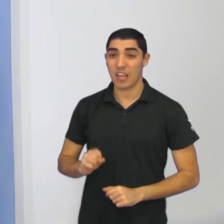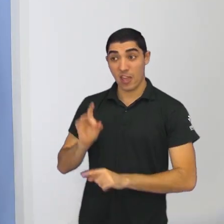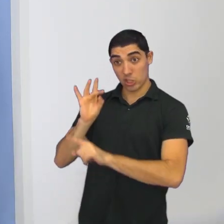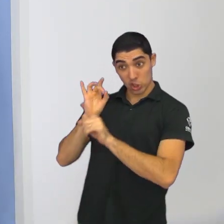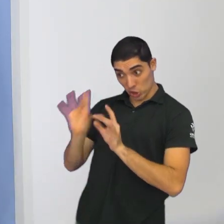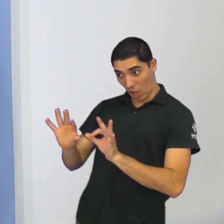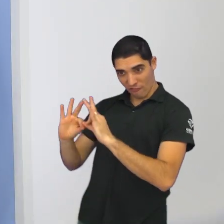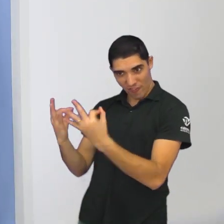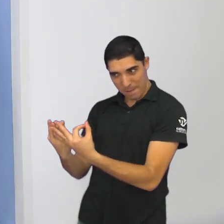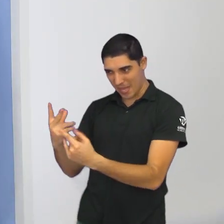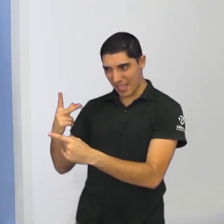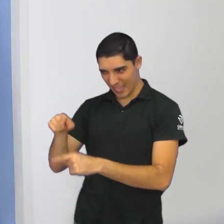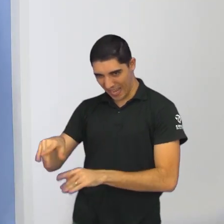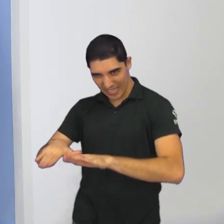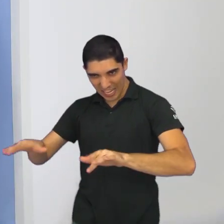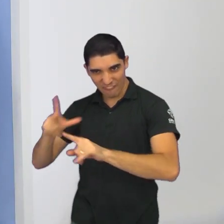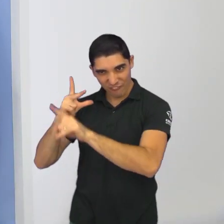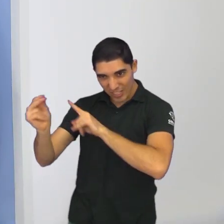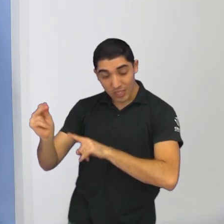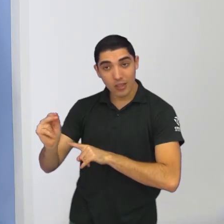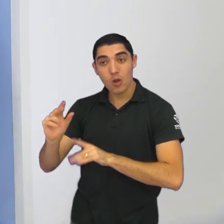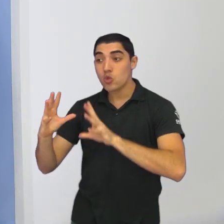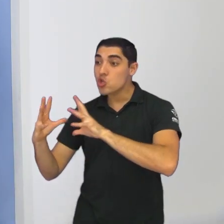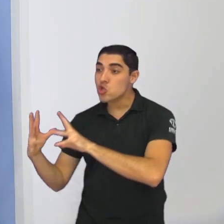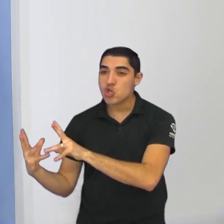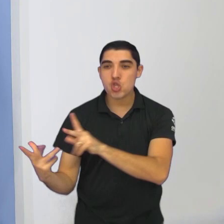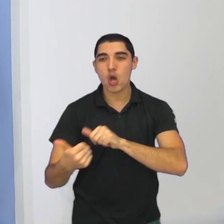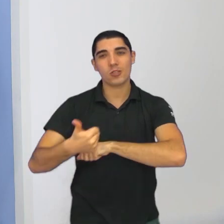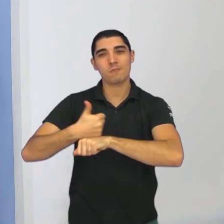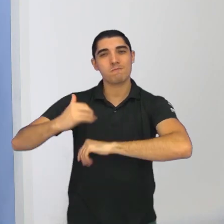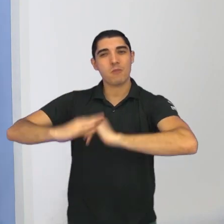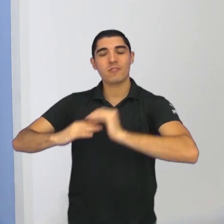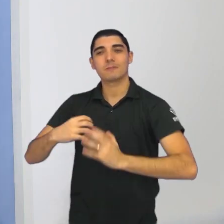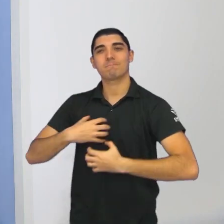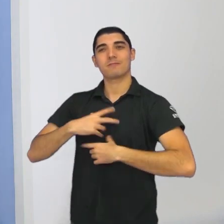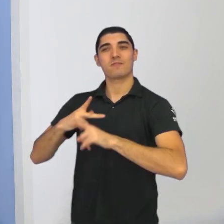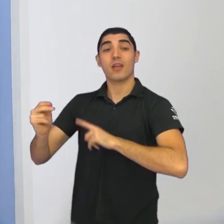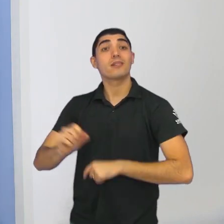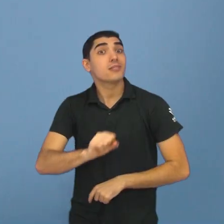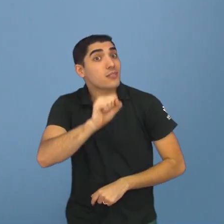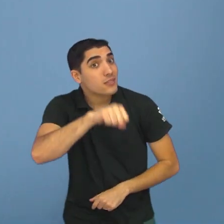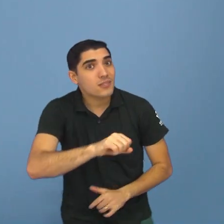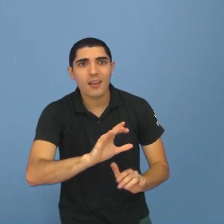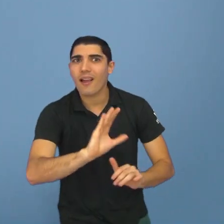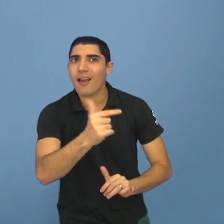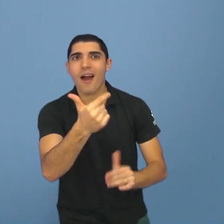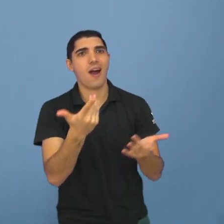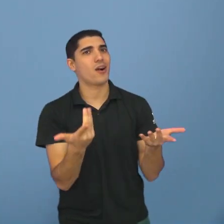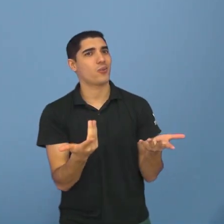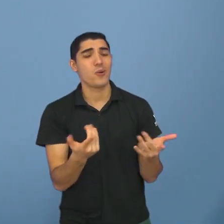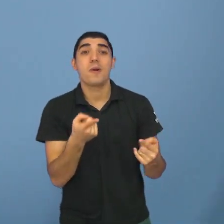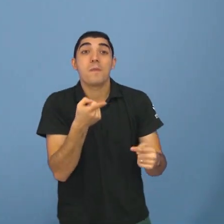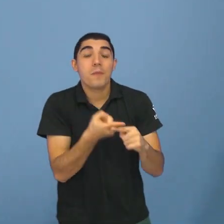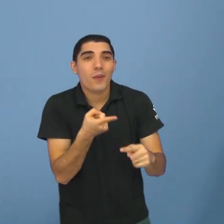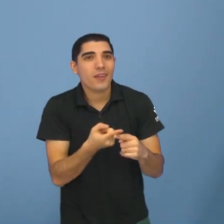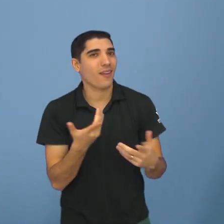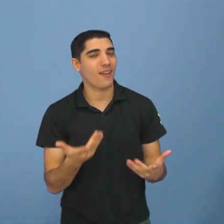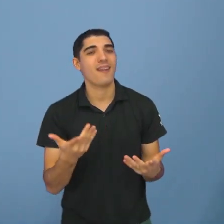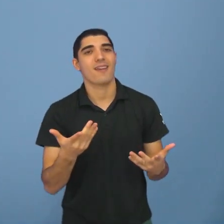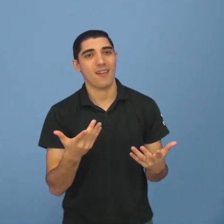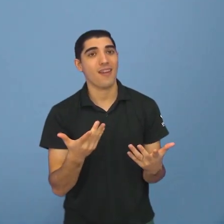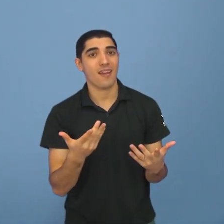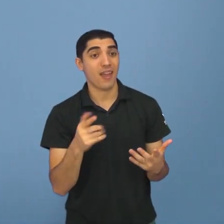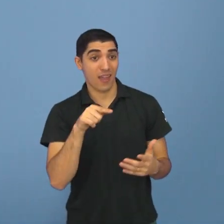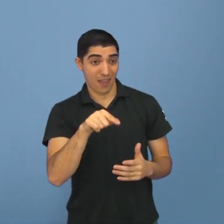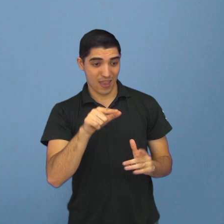A vitória não é só para a família e só para a criança, é para todos os profissionais envolvidos. Claro, porque é isso, né? É,